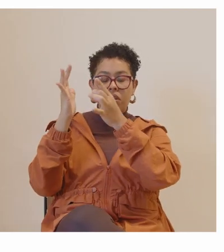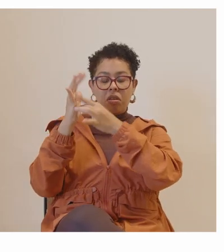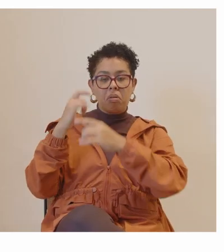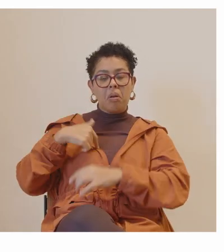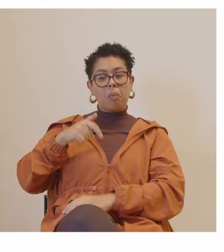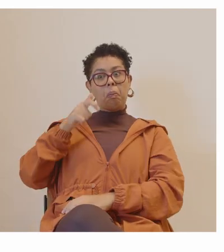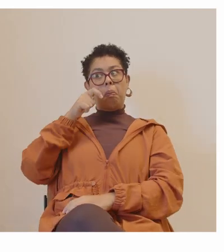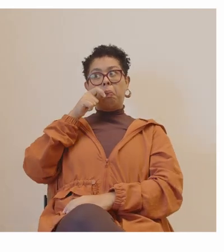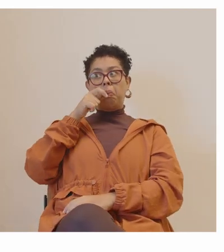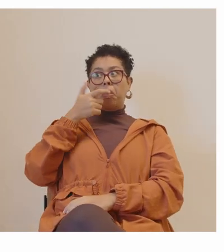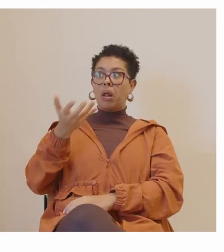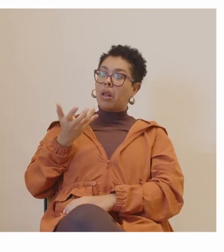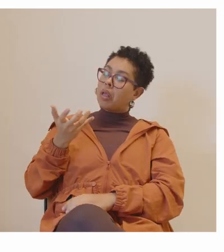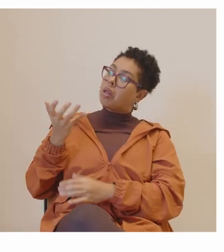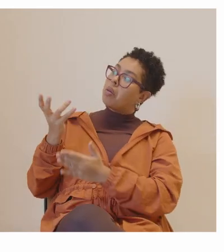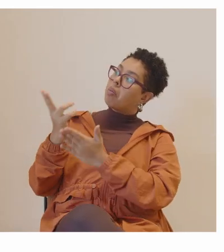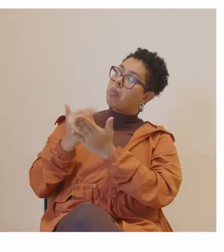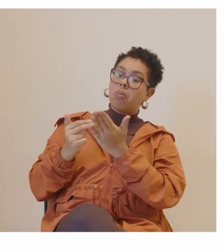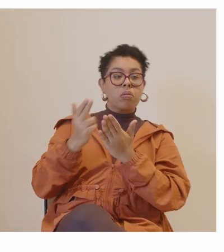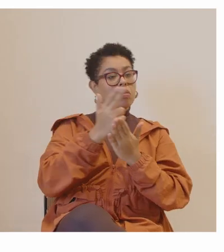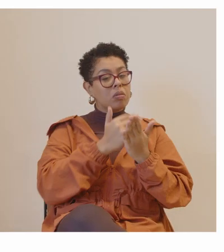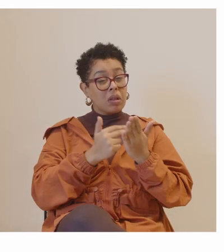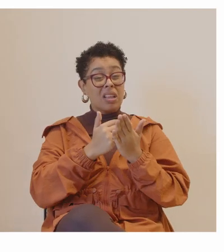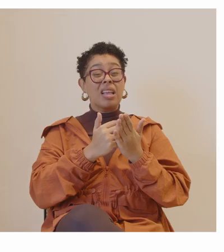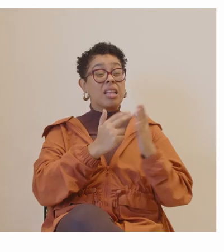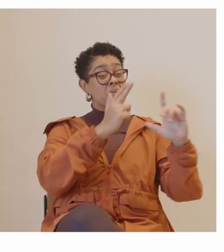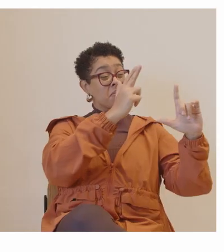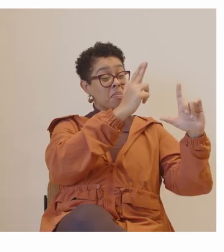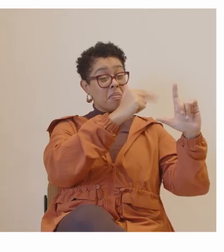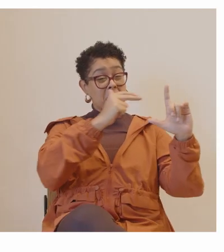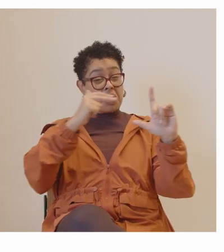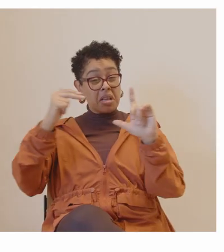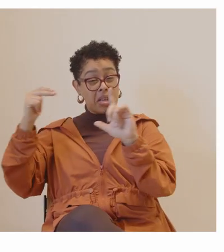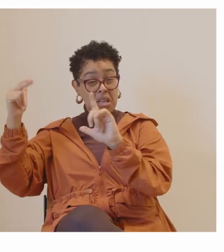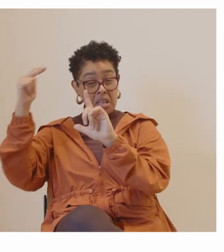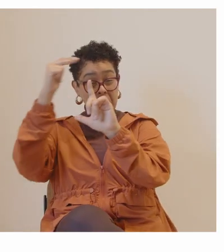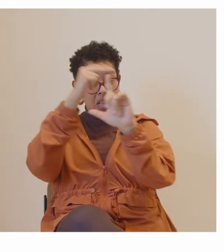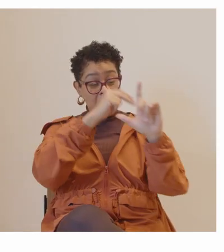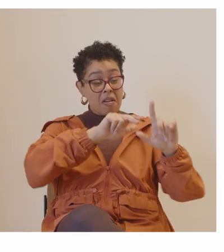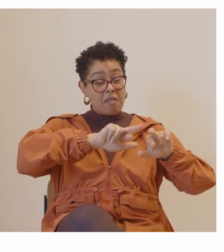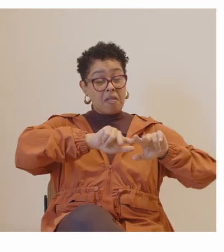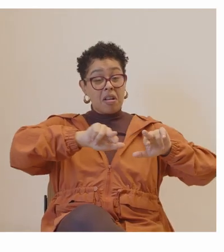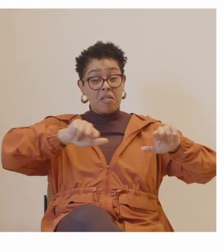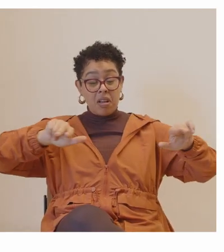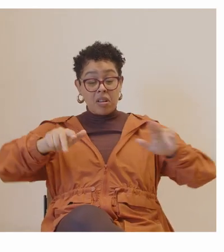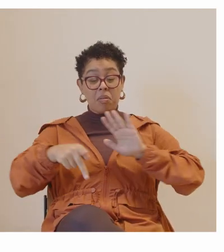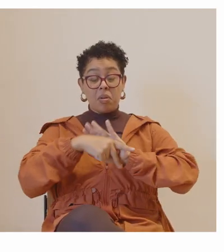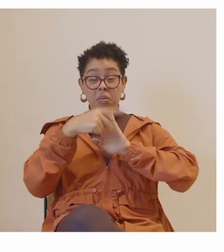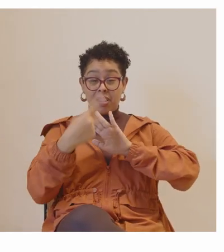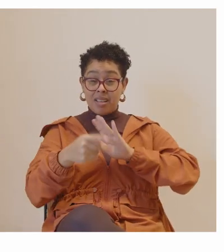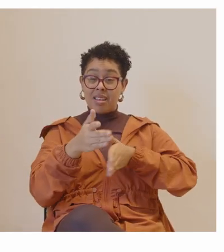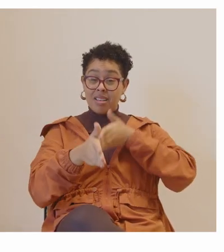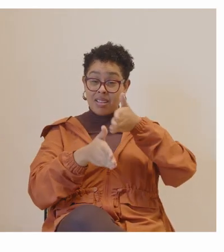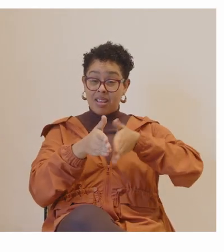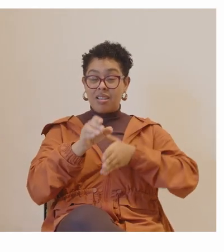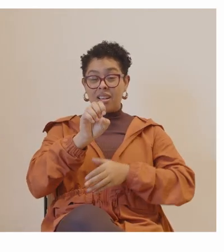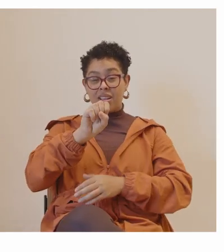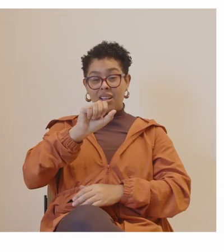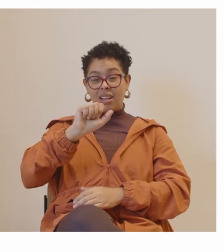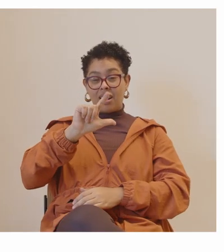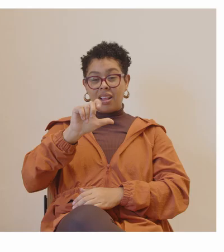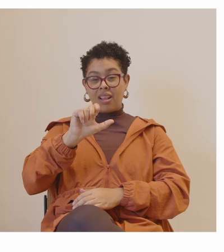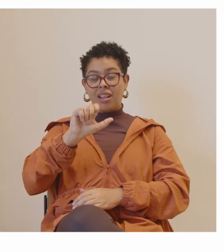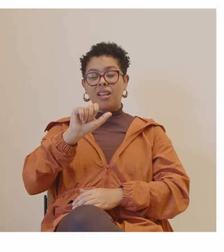né? E ele faz uma série, um conjunto de representações da Estação Saint-Lazare, e que marcam